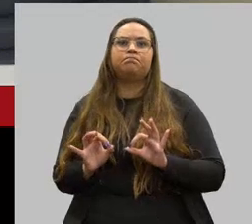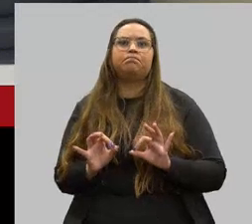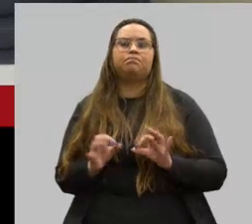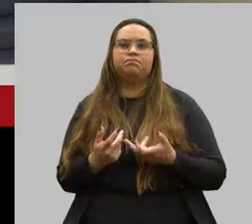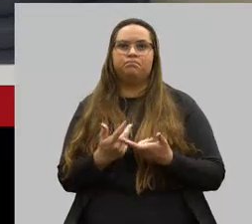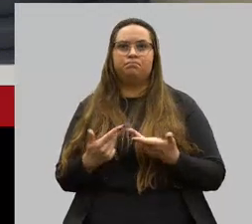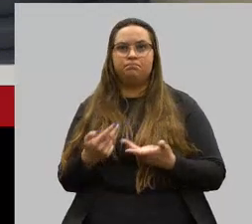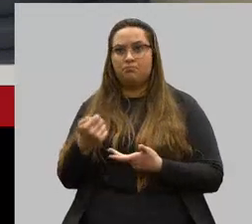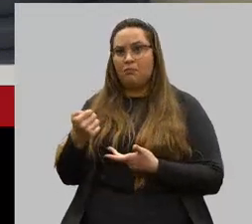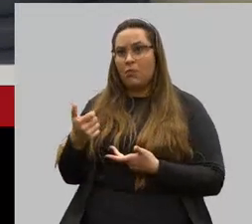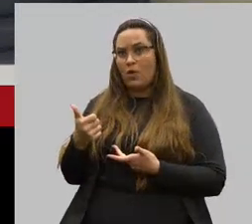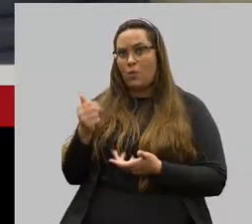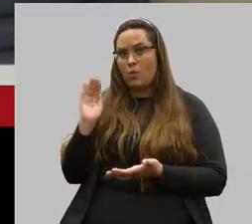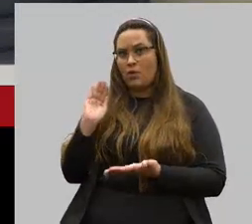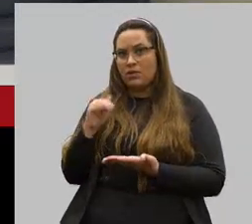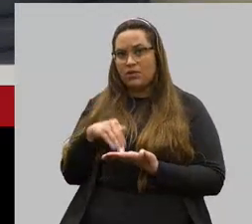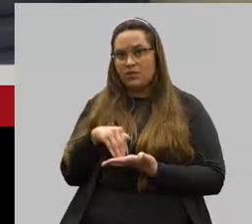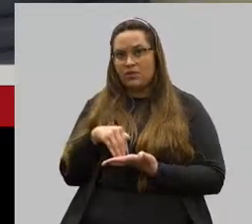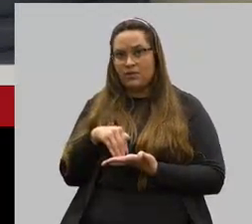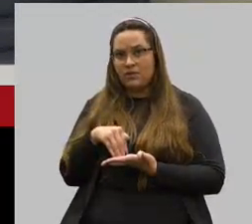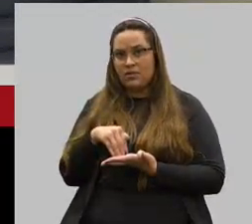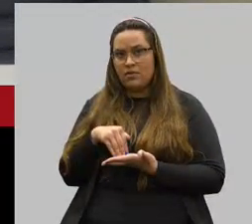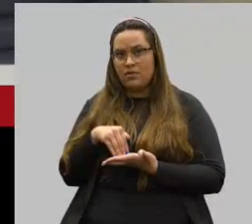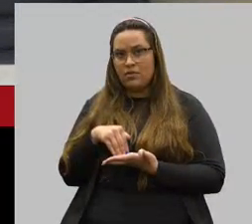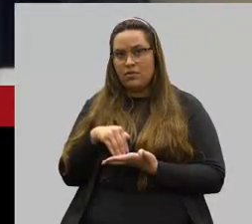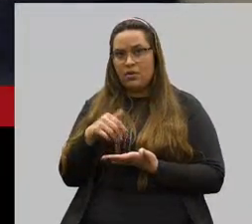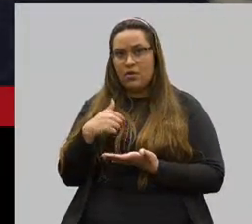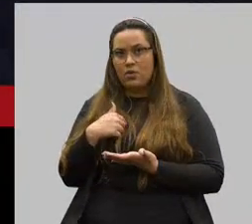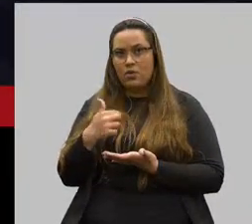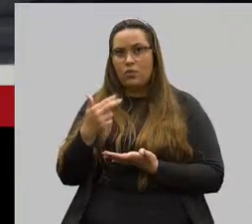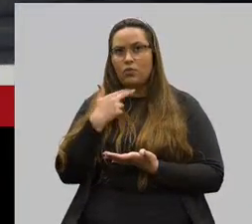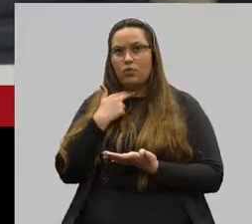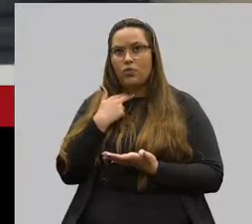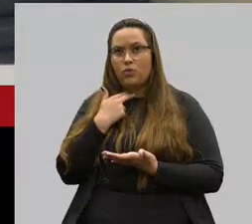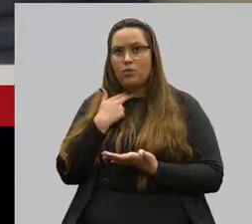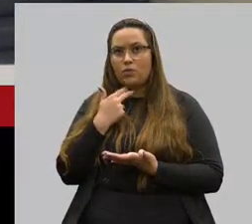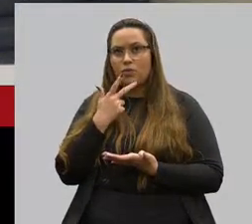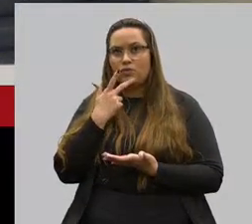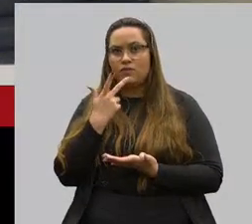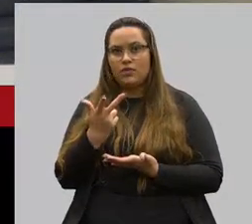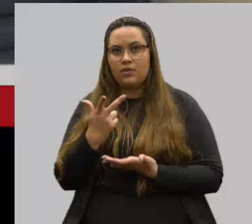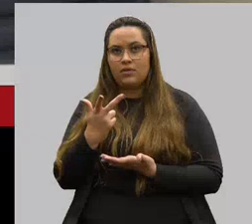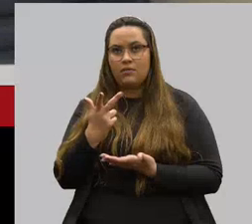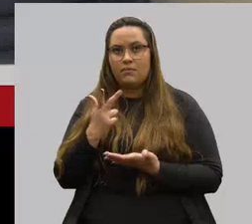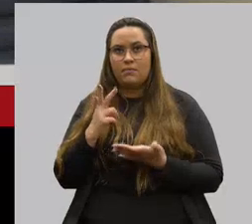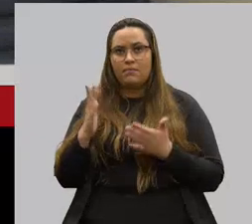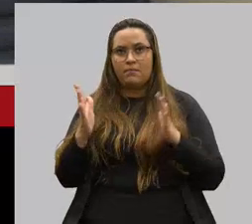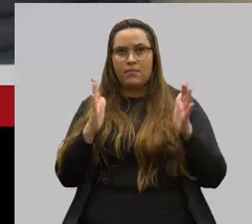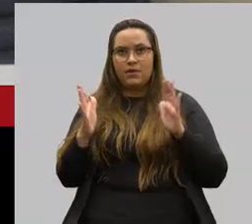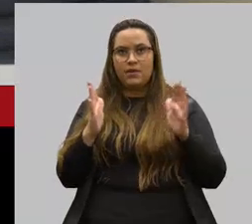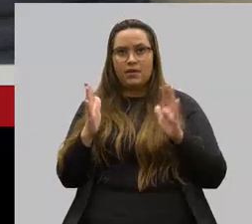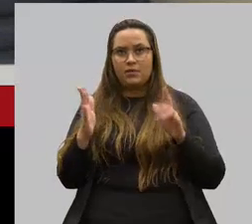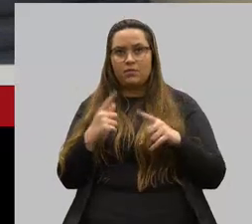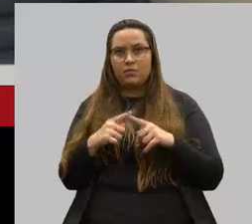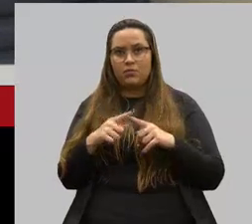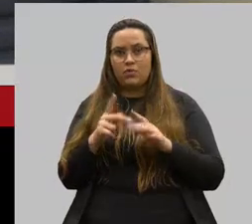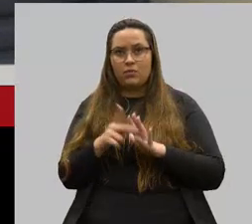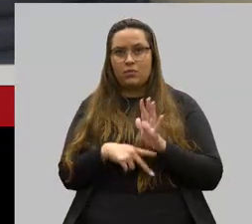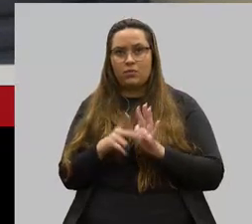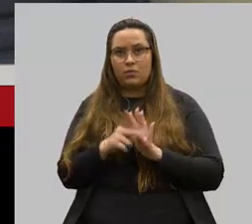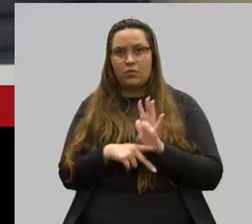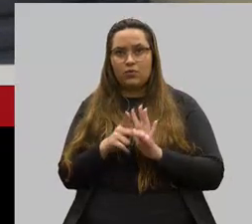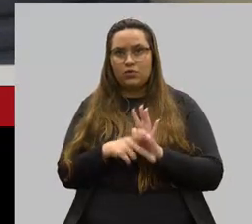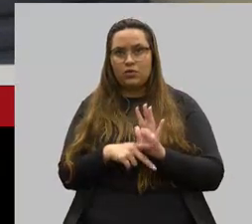finais para o encaminhamento a esta casa eu não posso dizer prazo né porque evidentemente é um projeto de iniciativa do Senhor